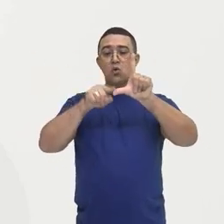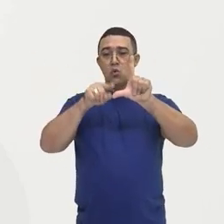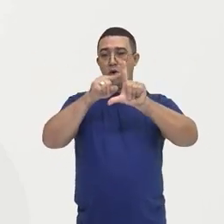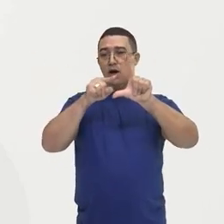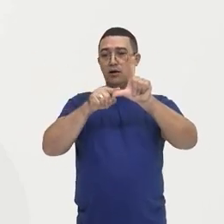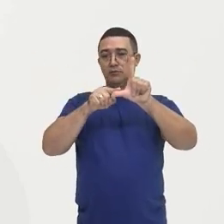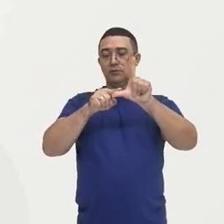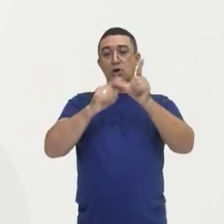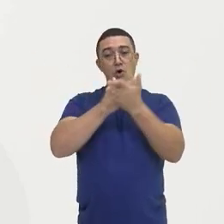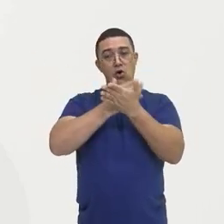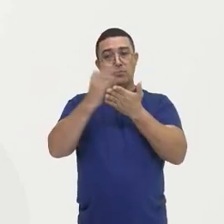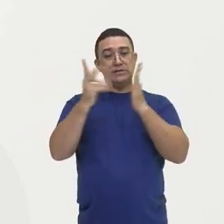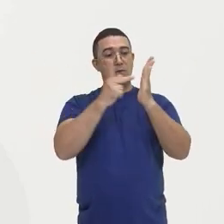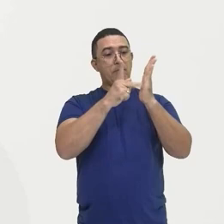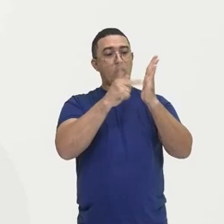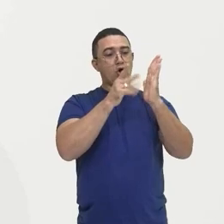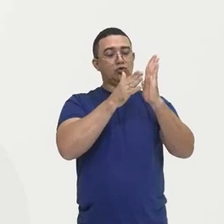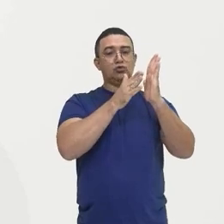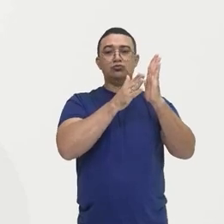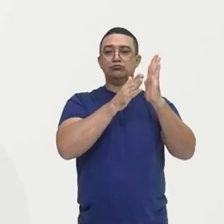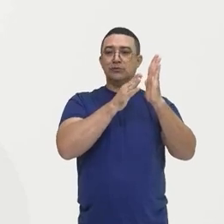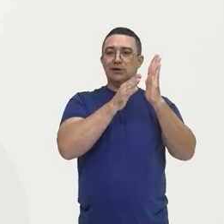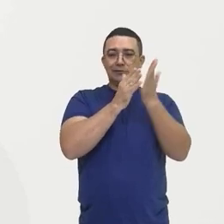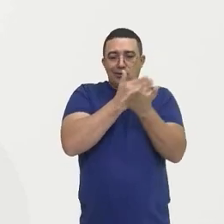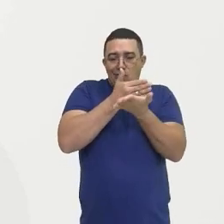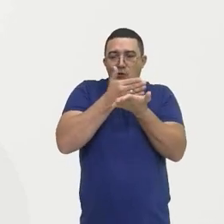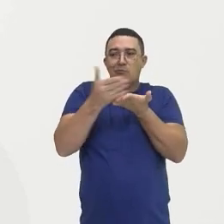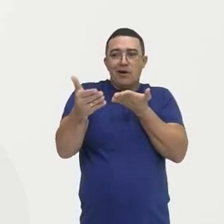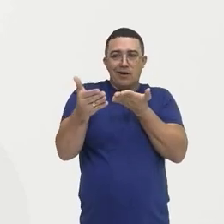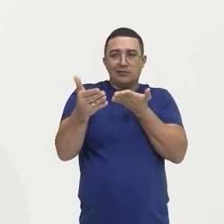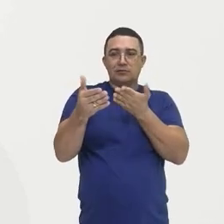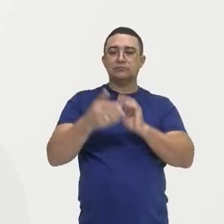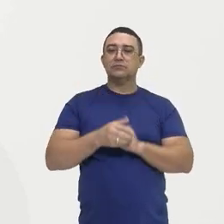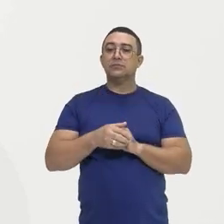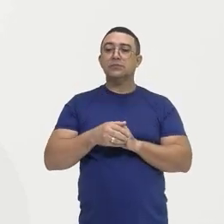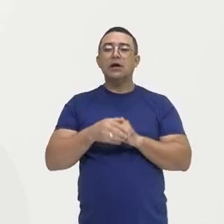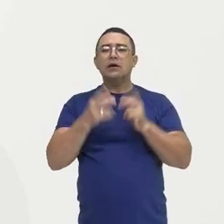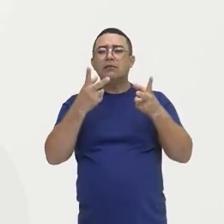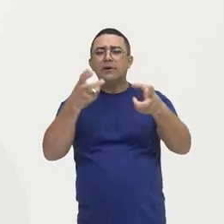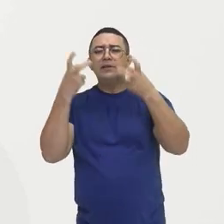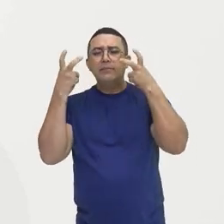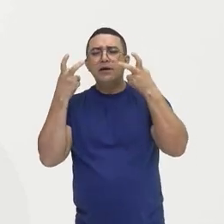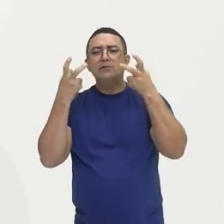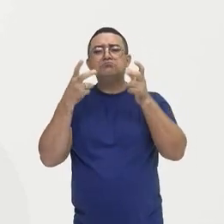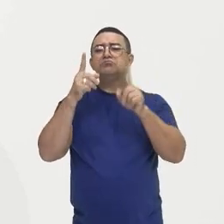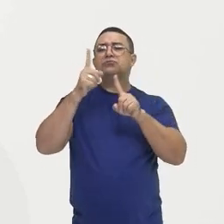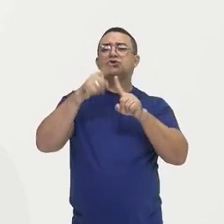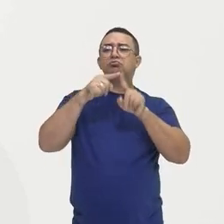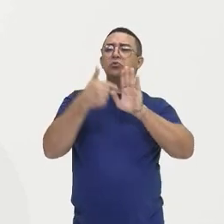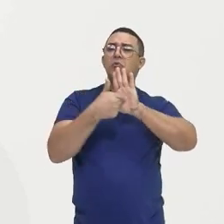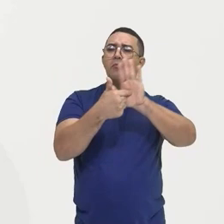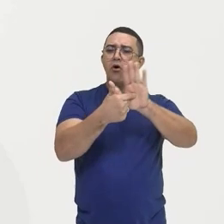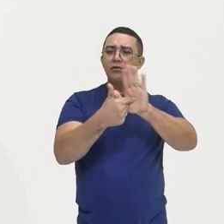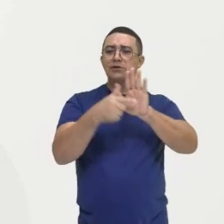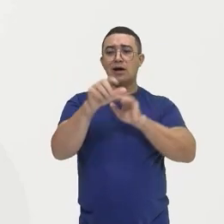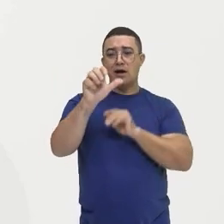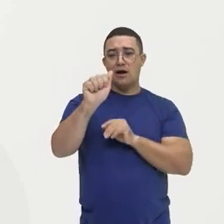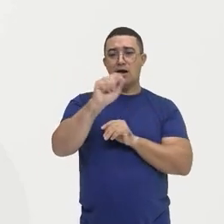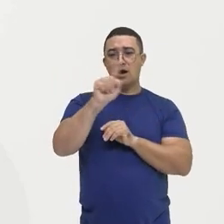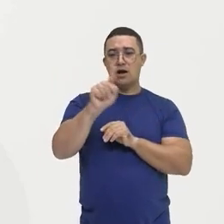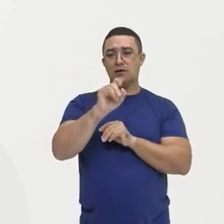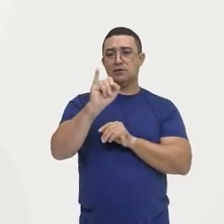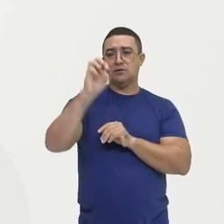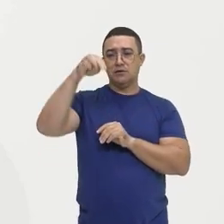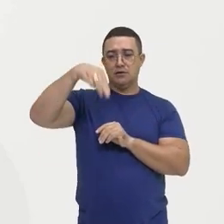ponto de origem. Então, quando você observar esse tipo de projeção, a projeção azimutal, que a gente tem